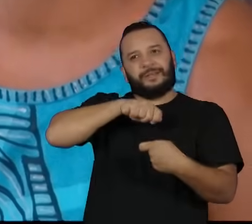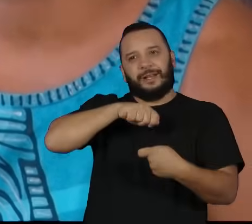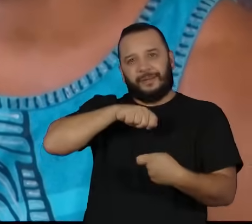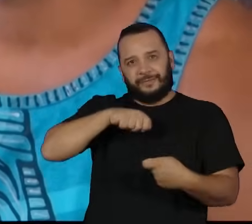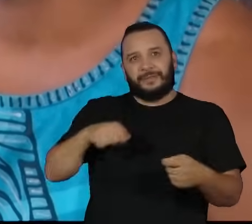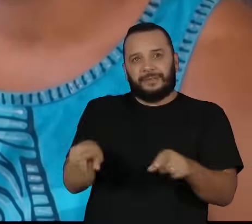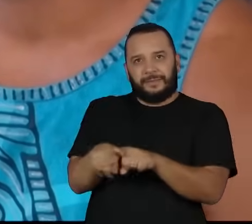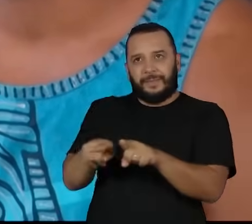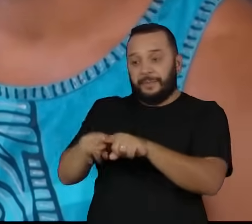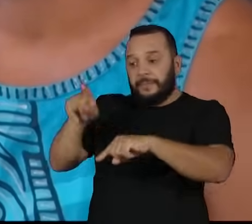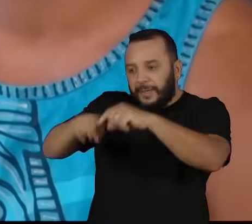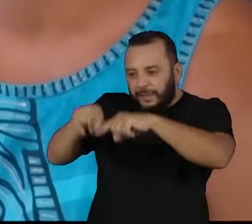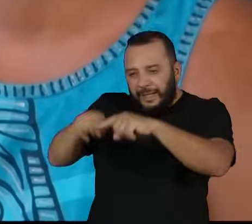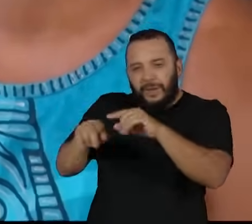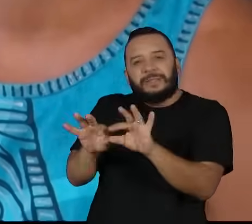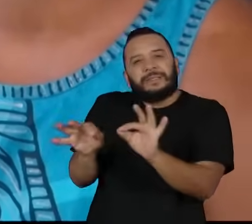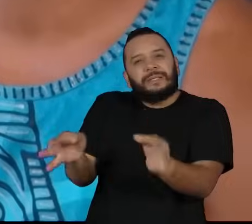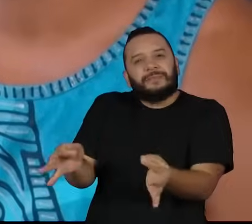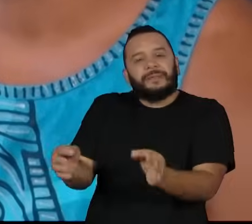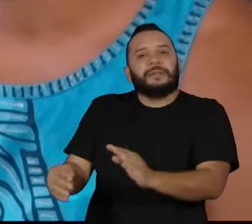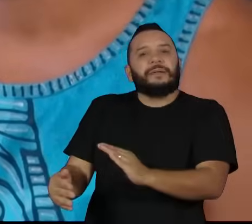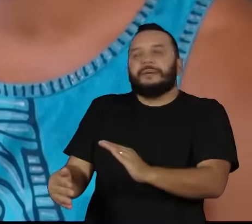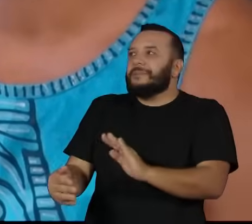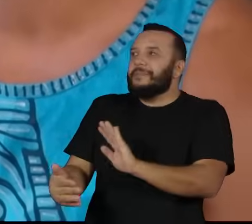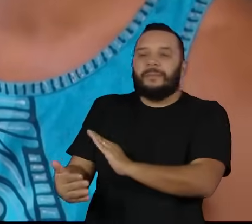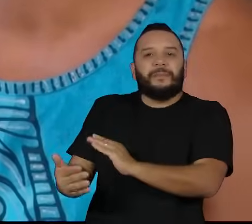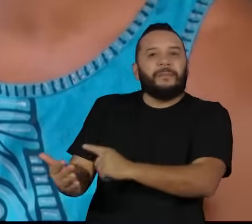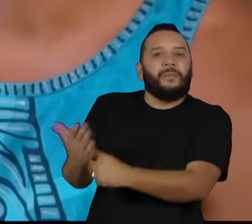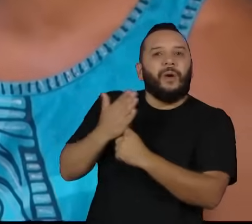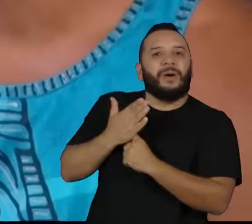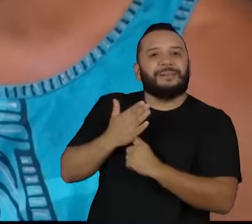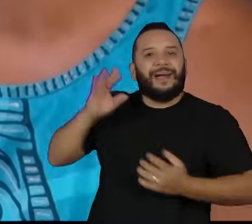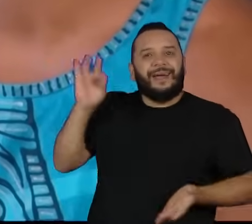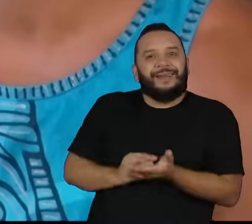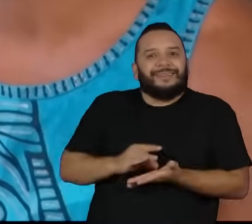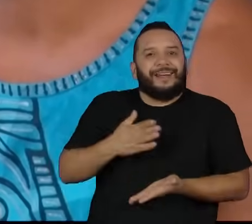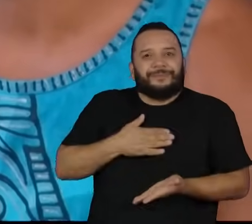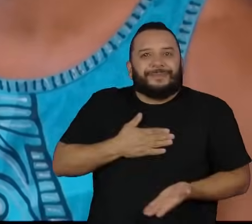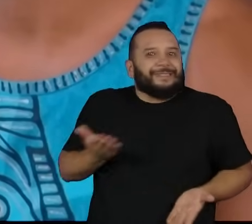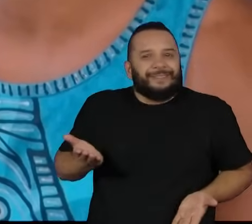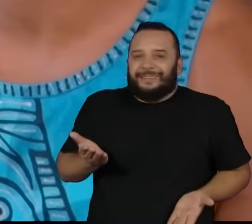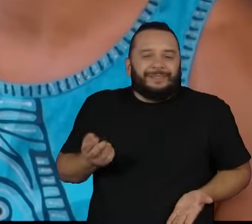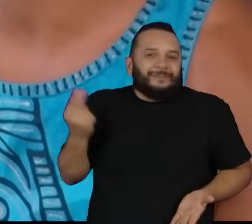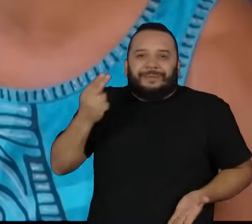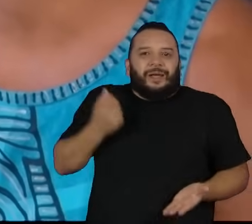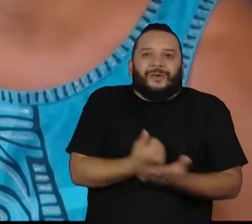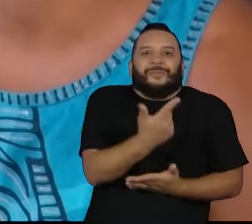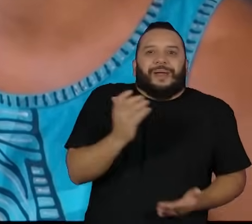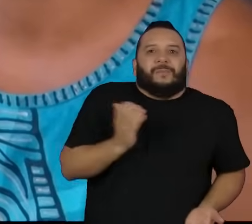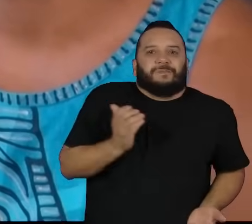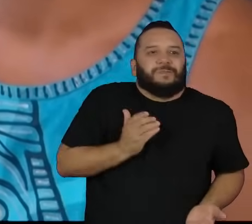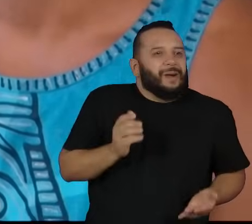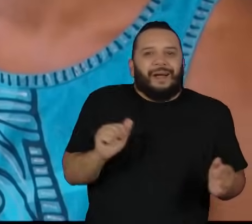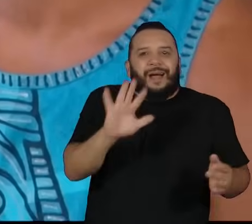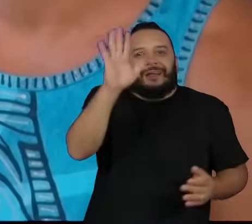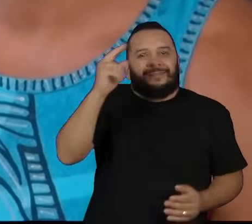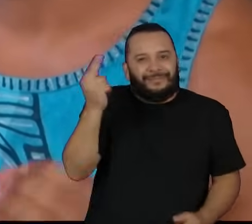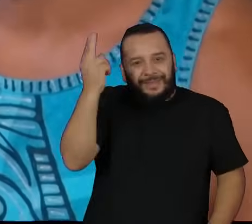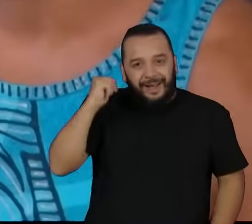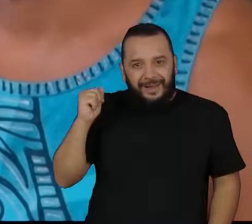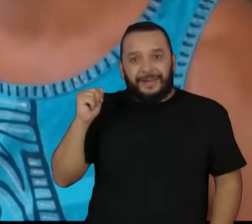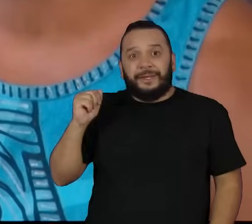minha realidade, porque a gente fala em sustentabilidade, fala em lixo, um material que é descartado,